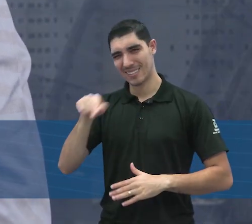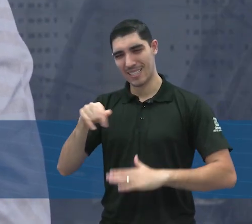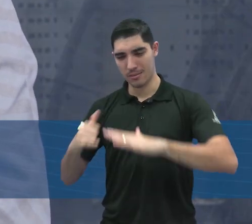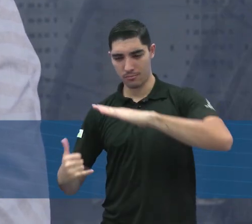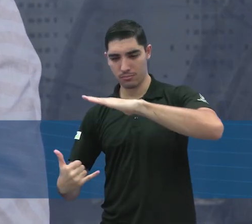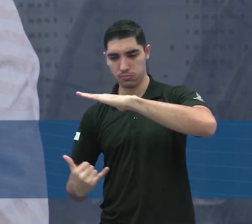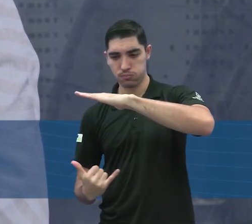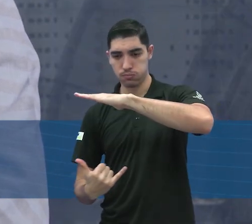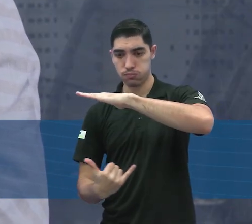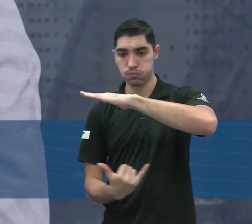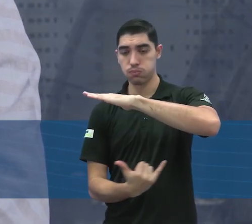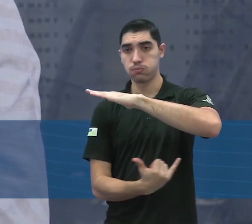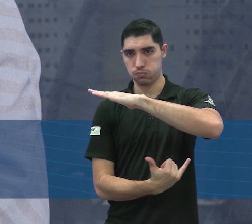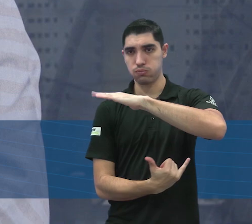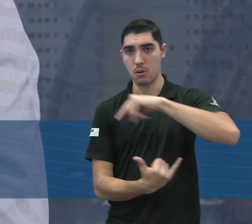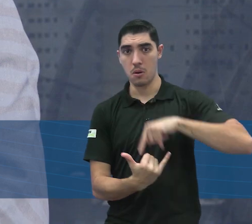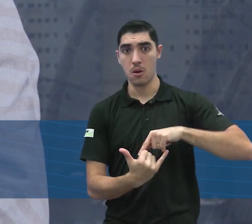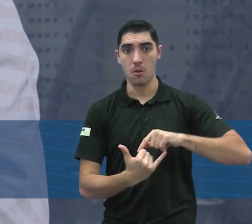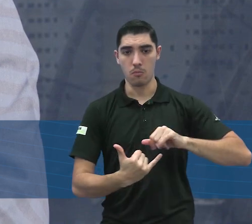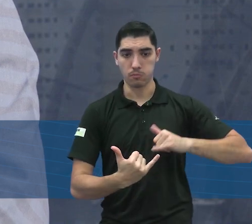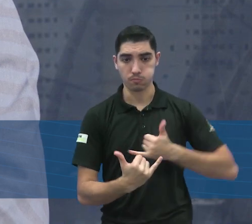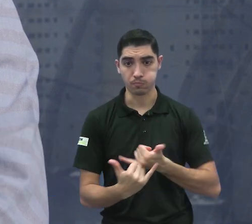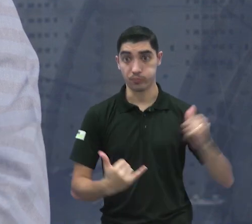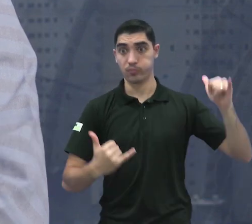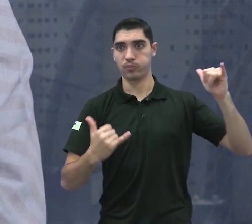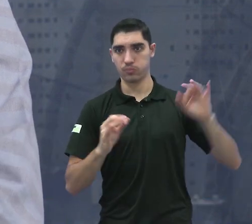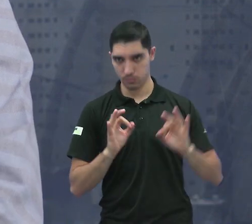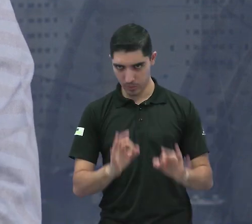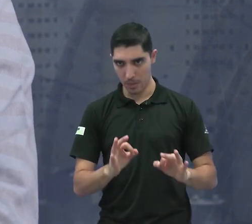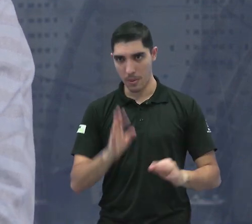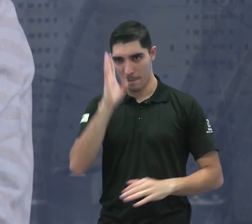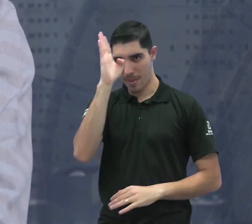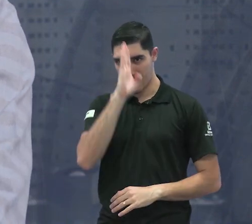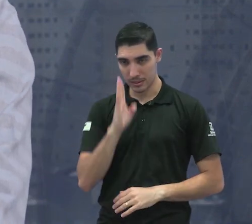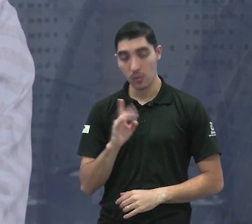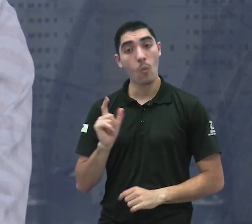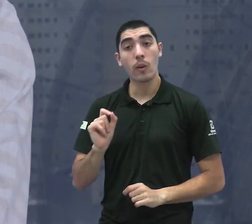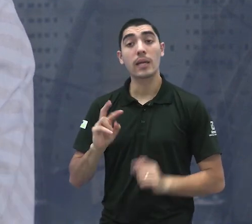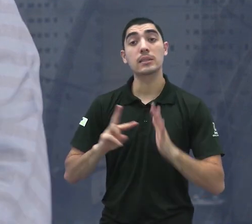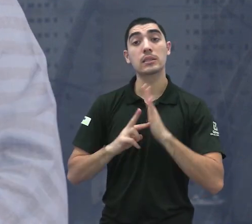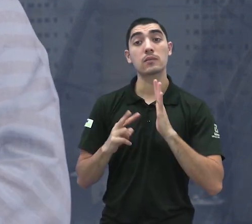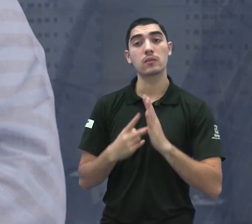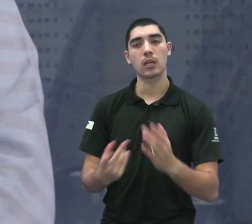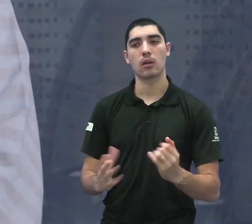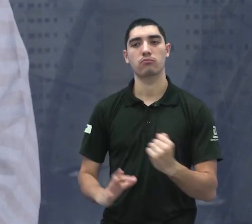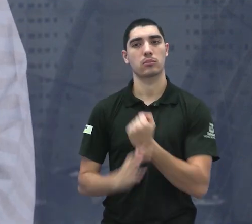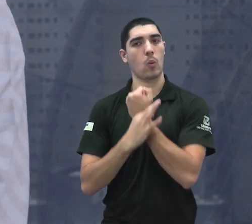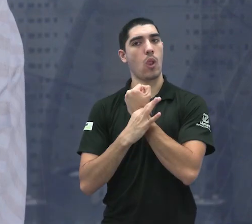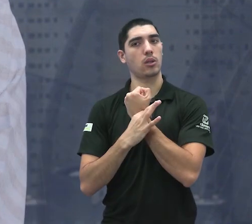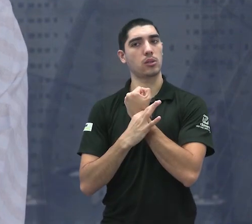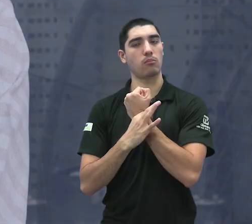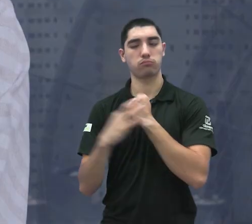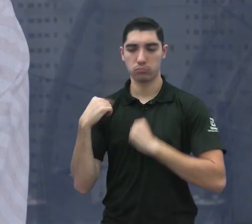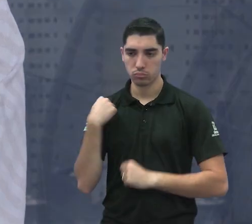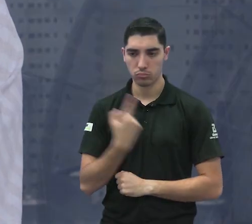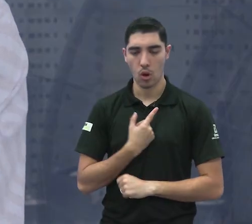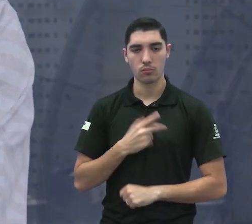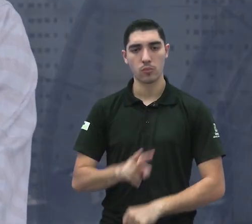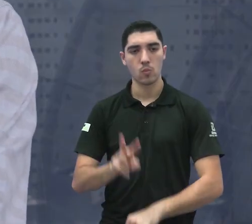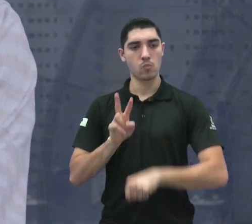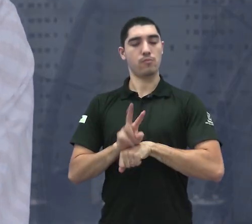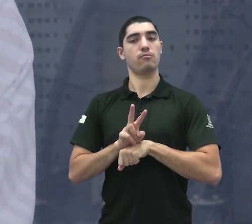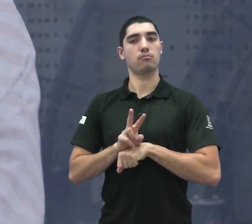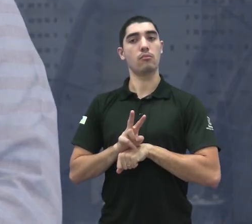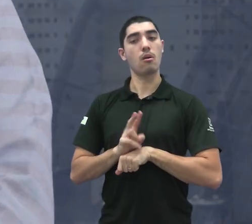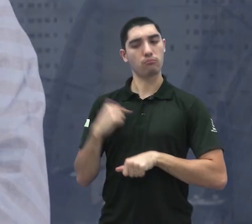nuclear brasileiro é mais uma ideia de nós conseguirmos reforçar a nossa segurança, reforçar a nossa própria garantia